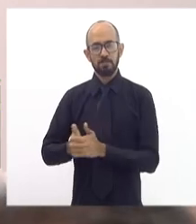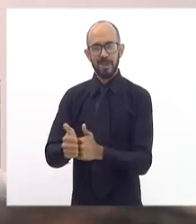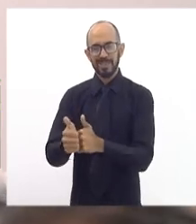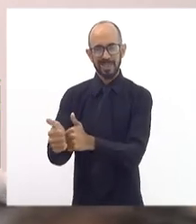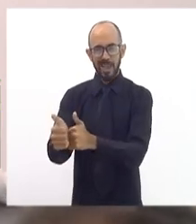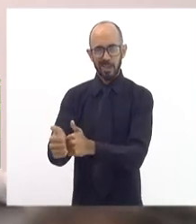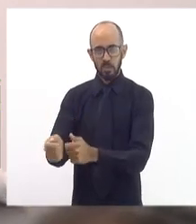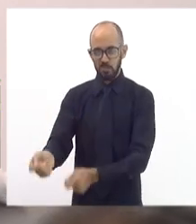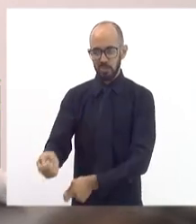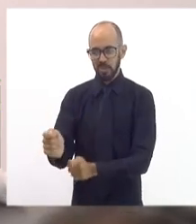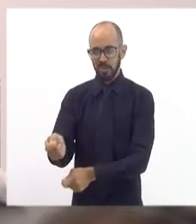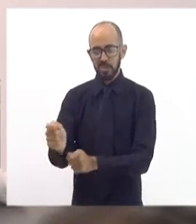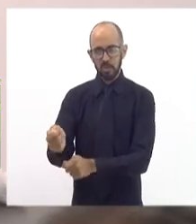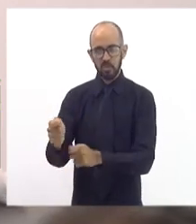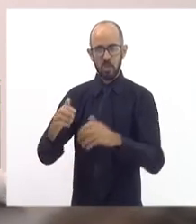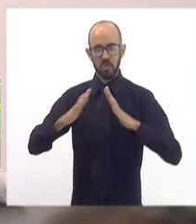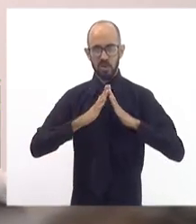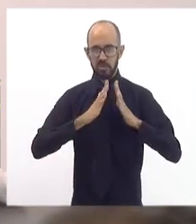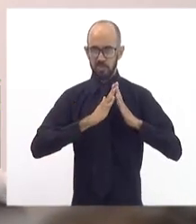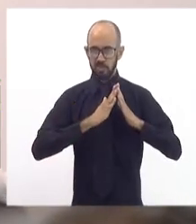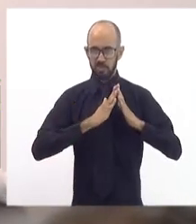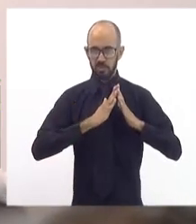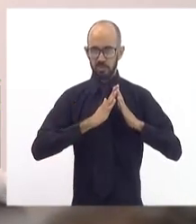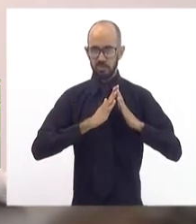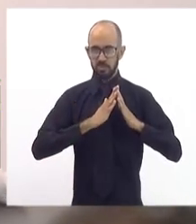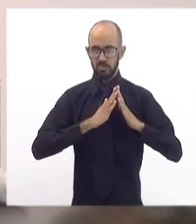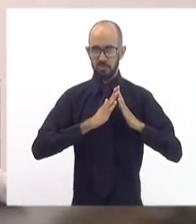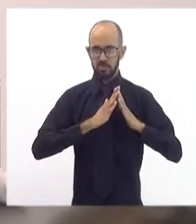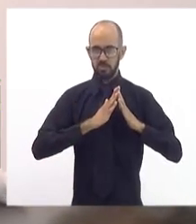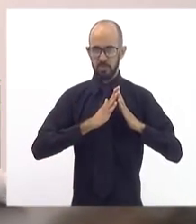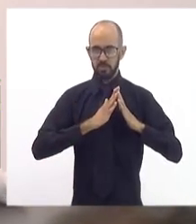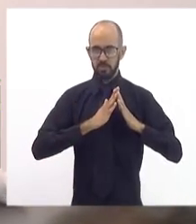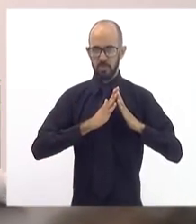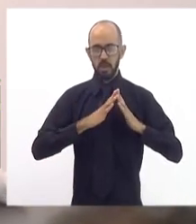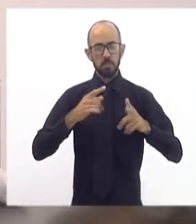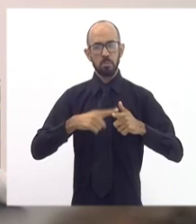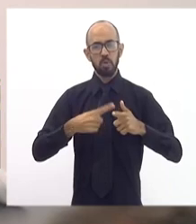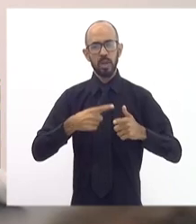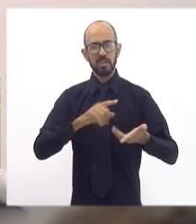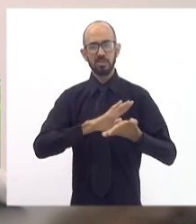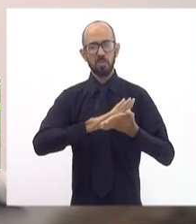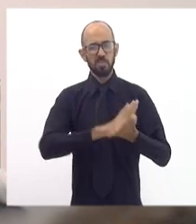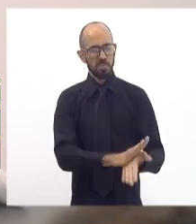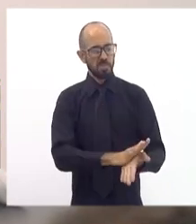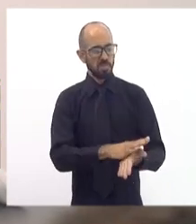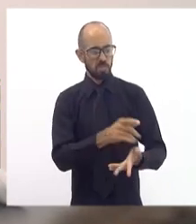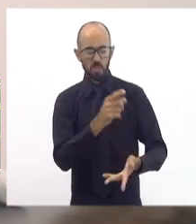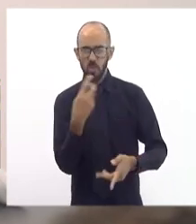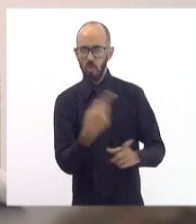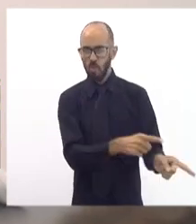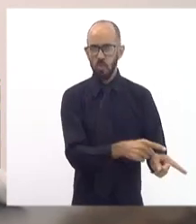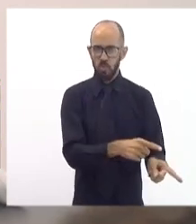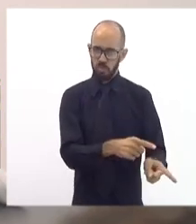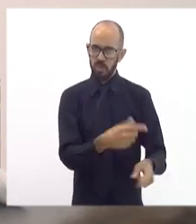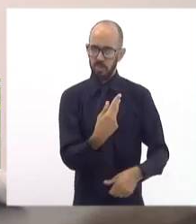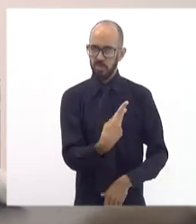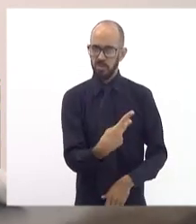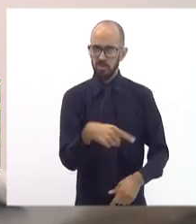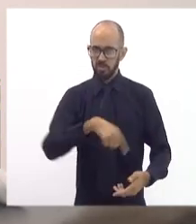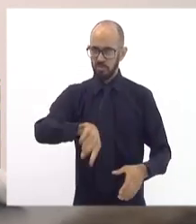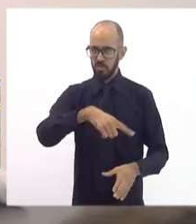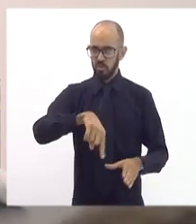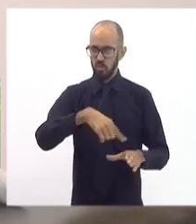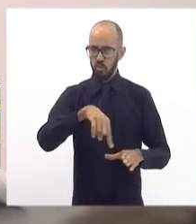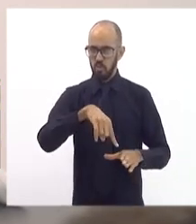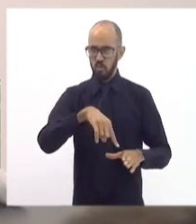porque que magina magina Lisa tanto pelo meu pescador artesanal e os Empreendimentos desse eles conservas